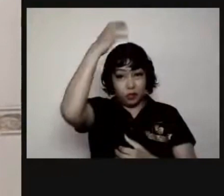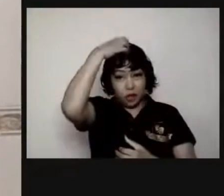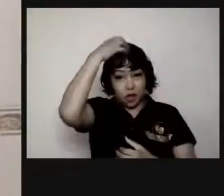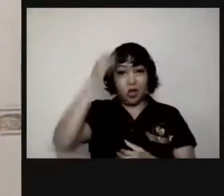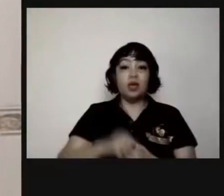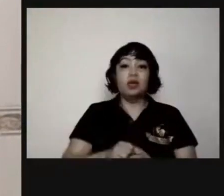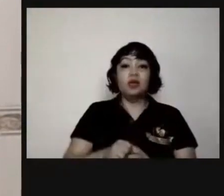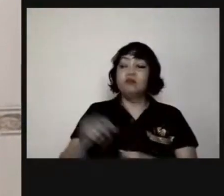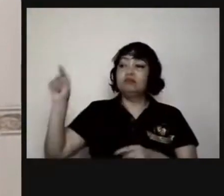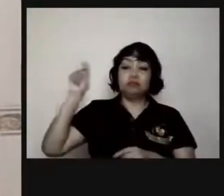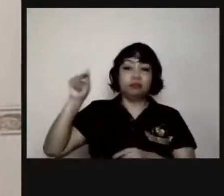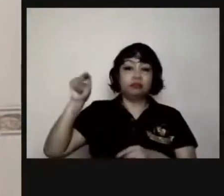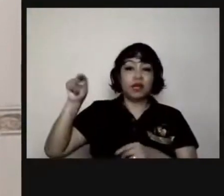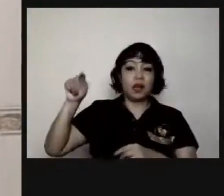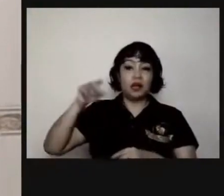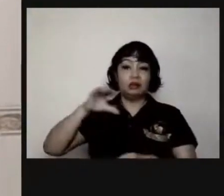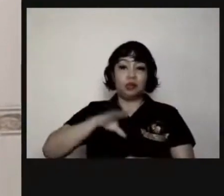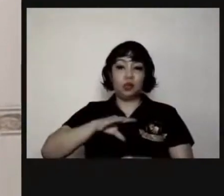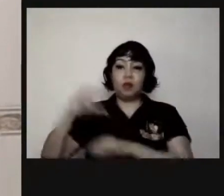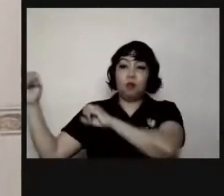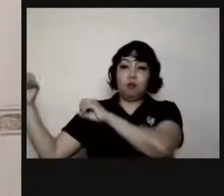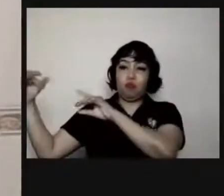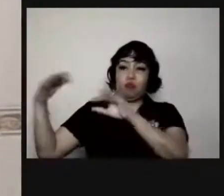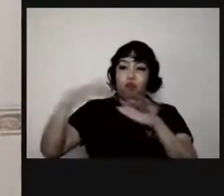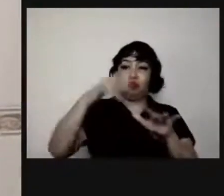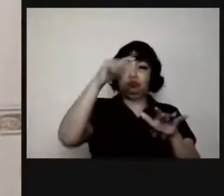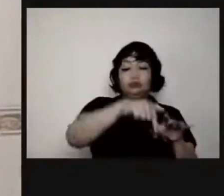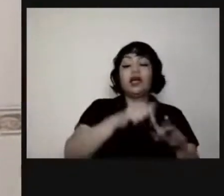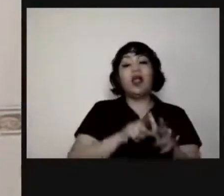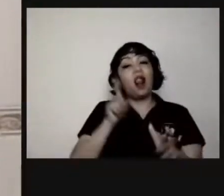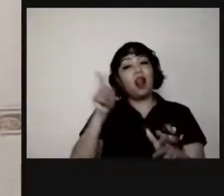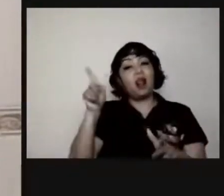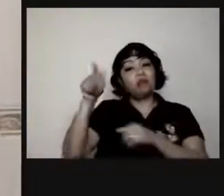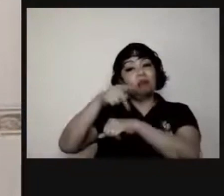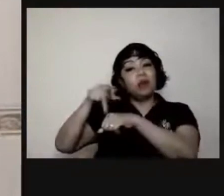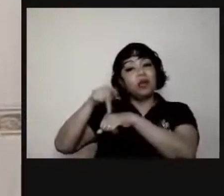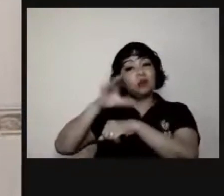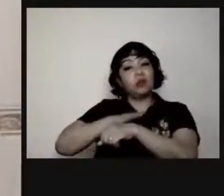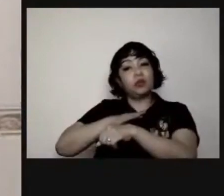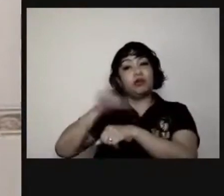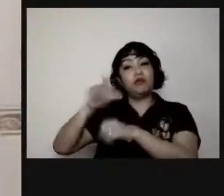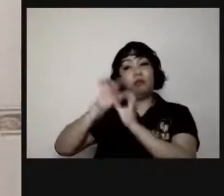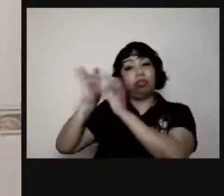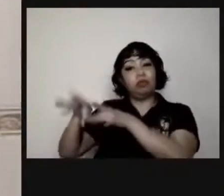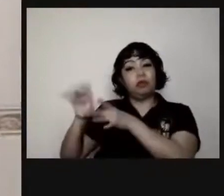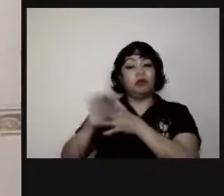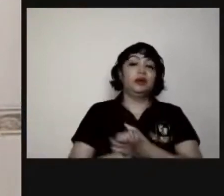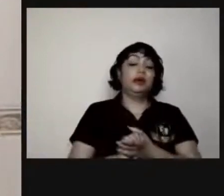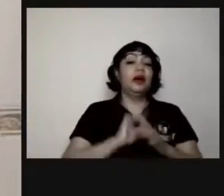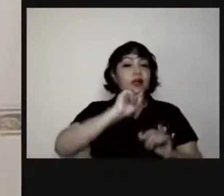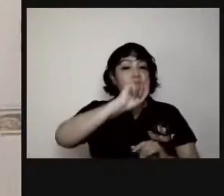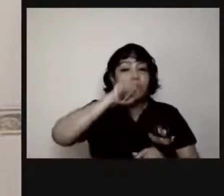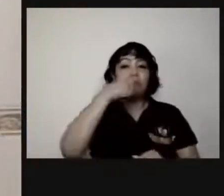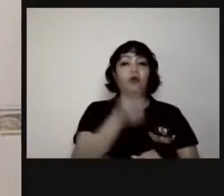ficou lá abandonada, lugar abandonado. Mas, em 1920, houve uma revolução,